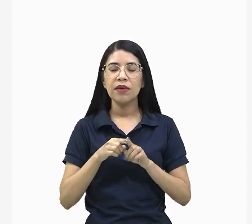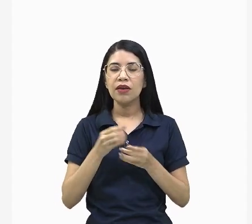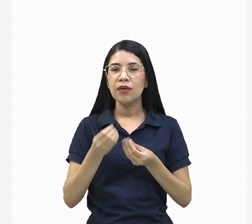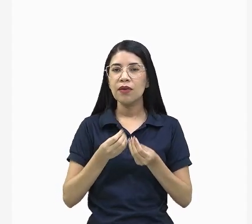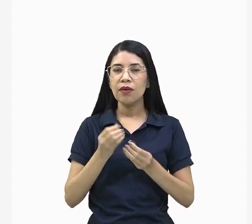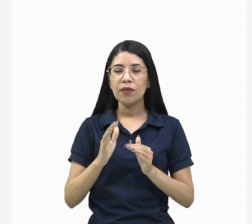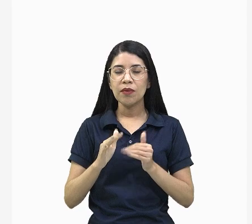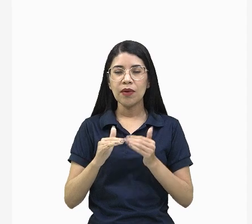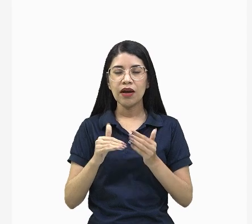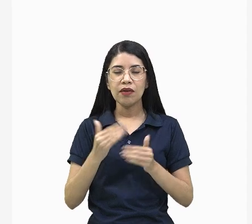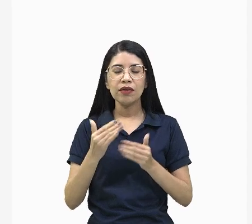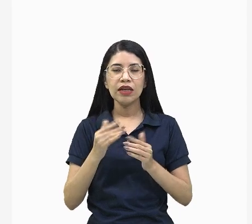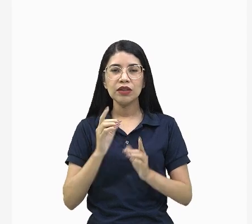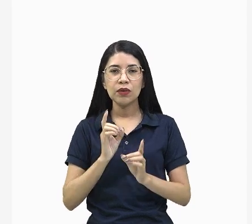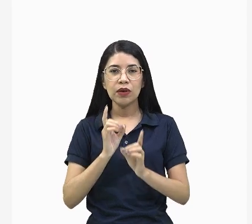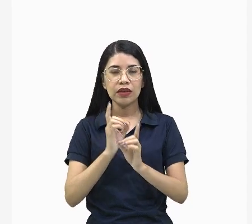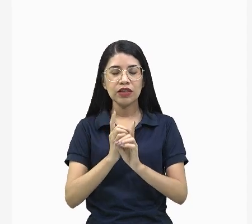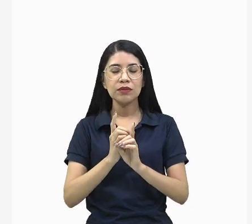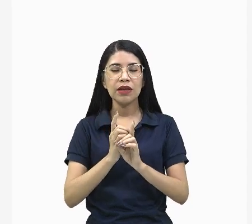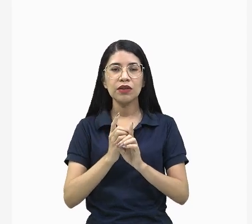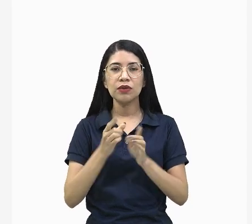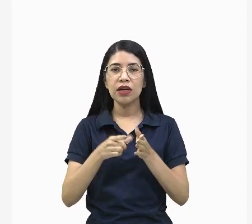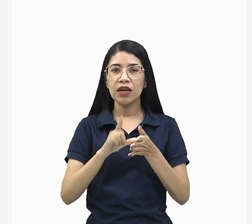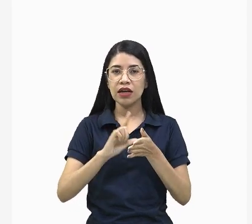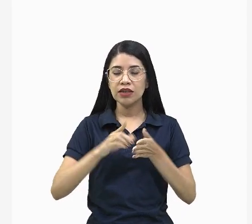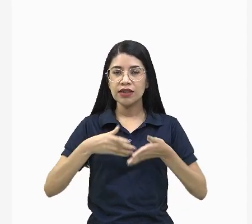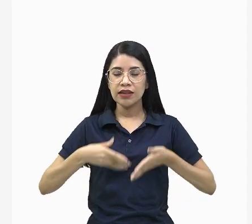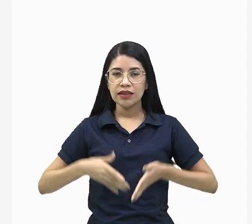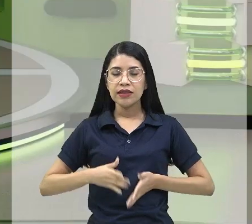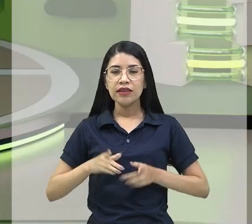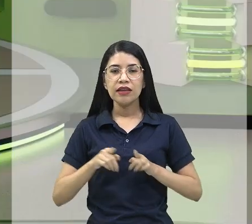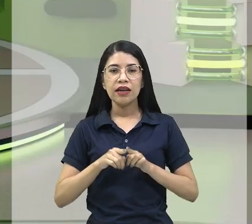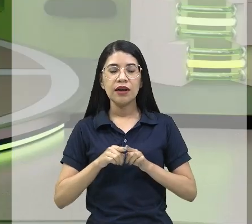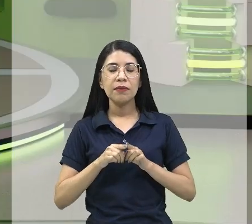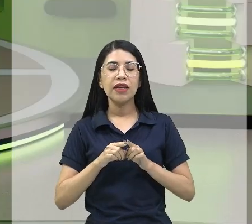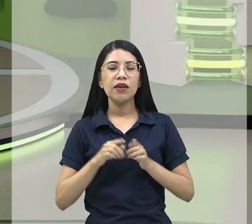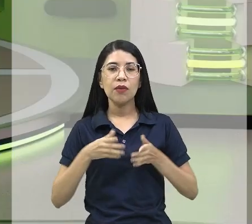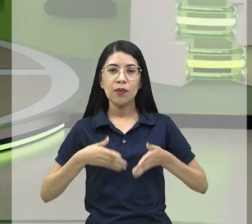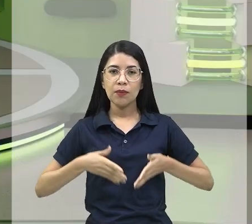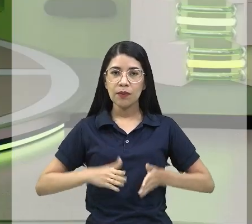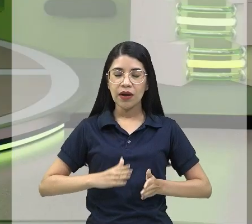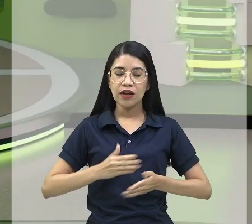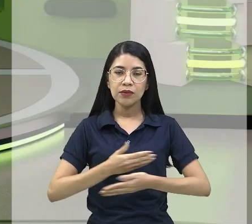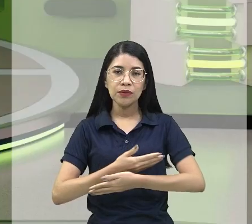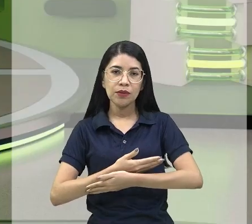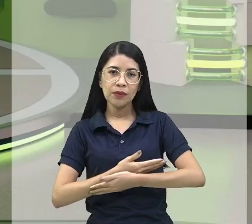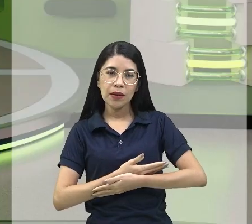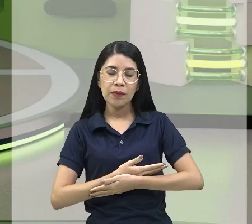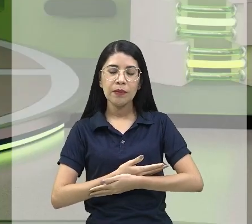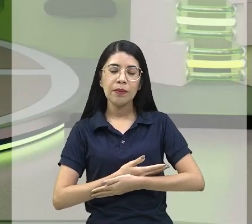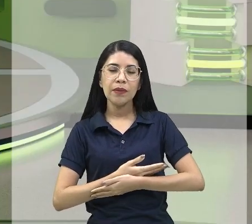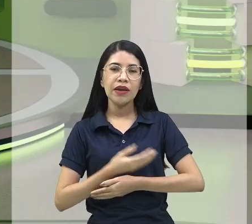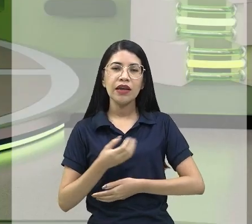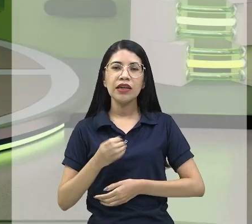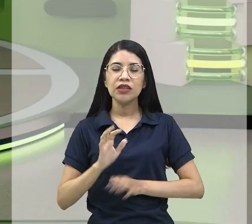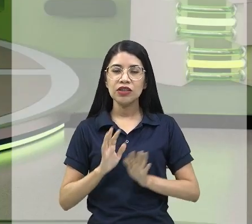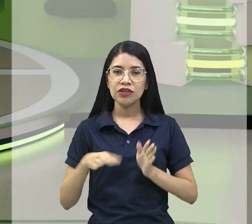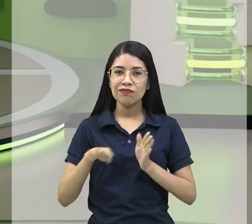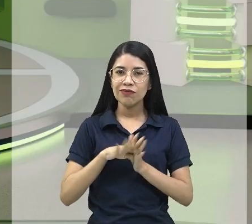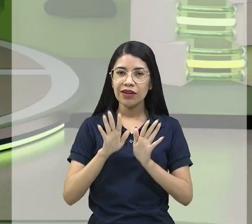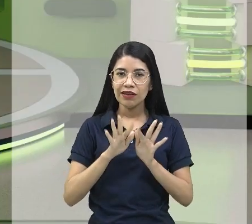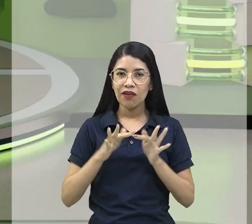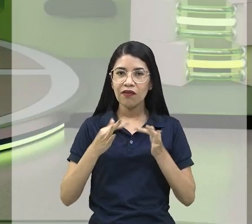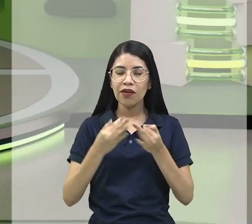do pré-natal e, finalmente, culminando com o parto e o nascimento, né, de uma nova vida que está chegando para